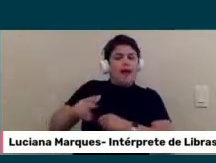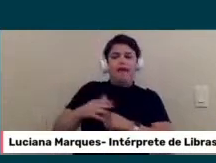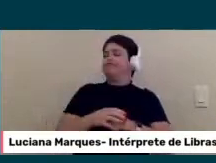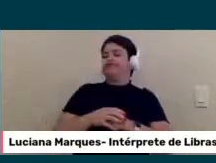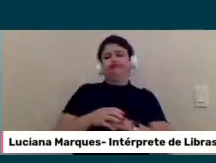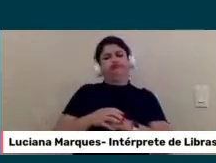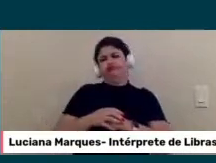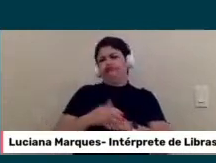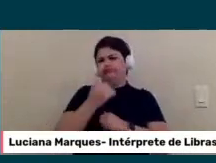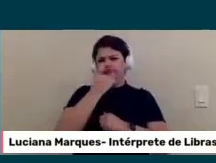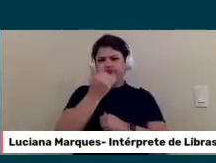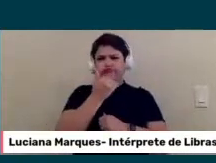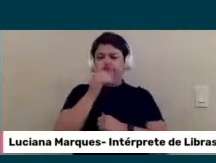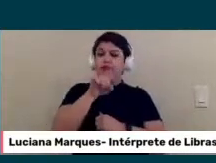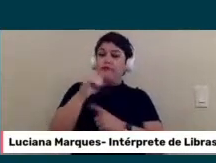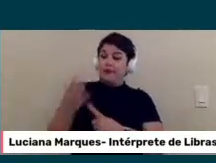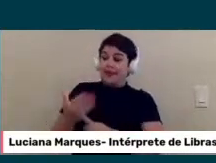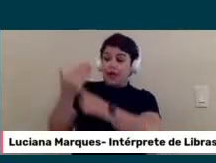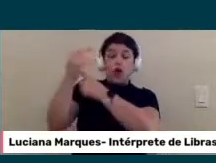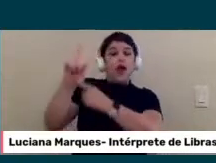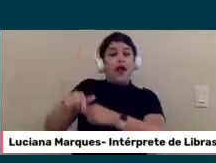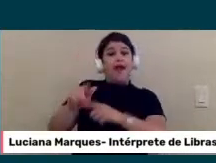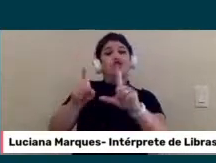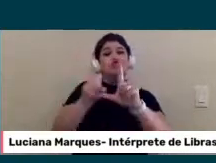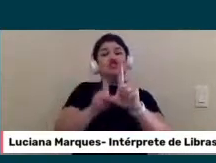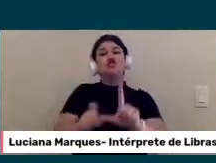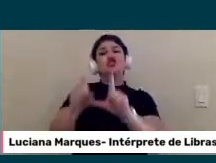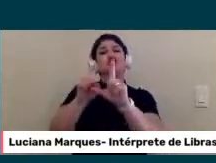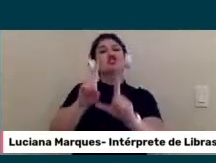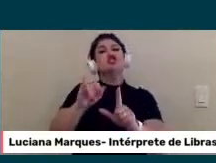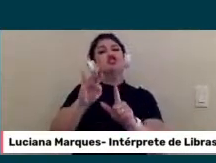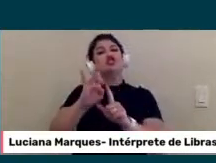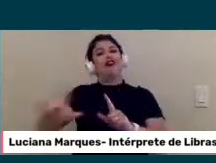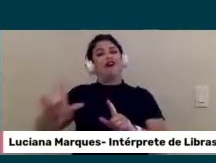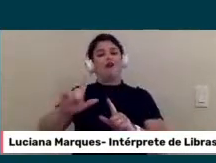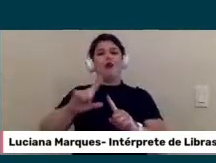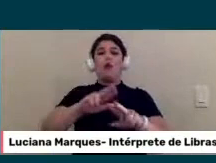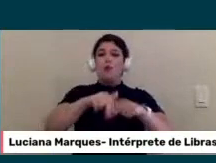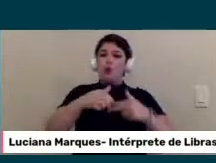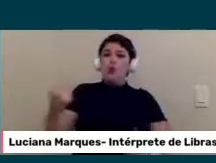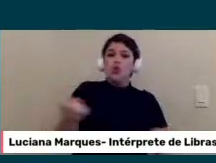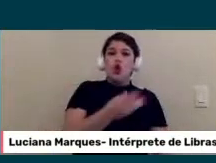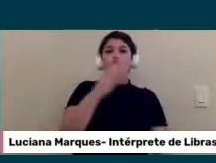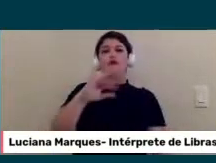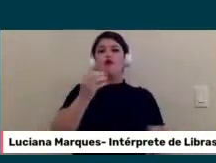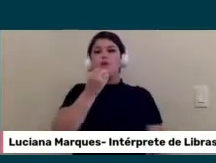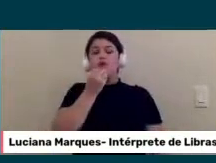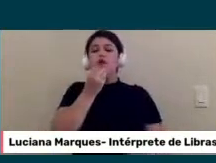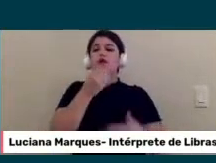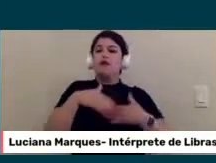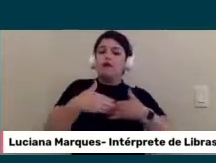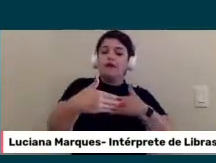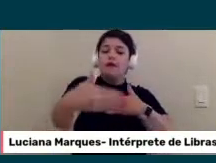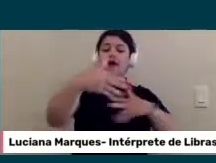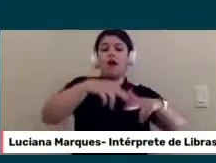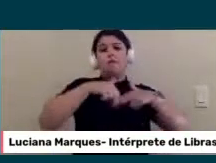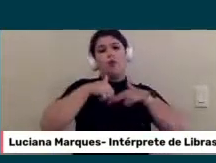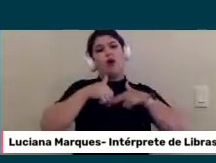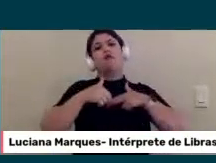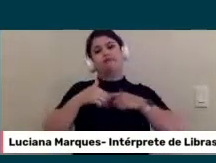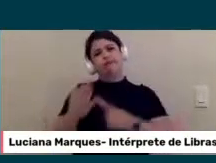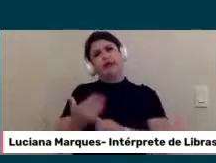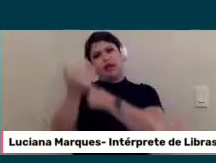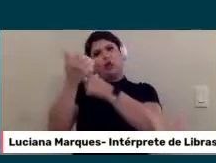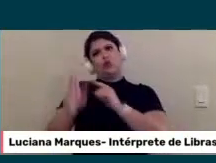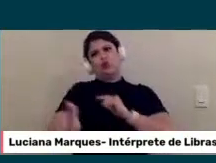é primariamente digital. E todas as novas oportunidades que vão surgir a partir daí são baseadas em tecnologia. Isso vai